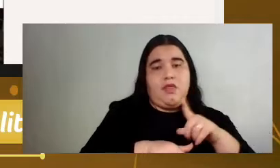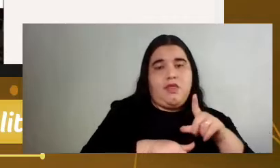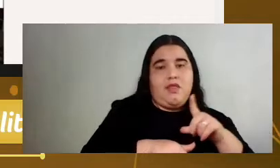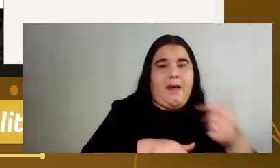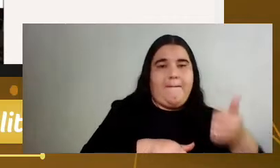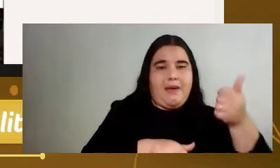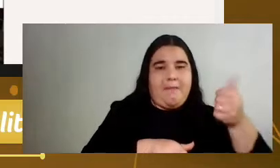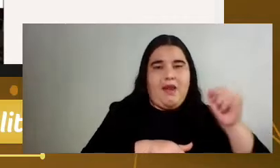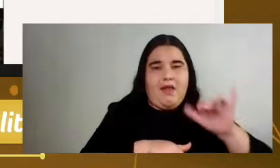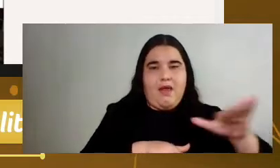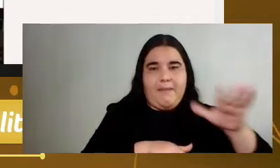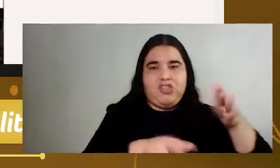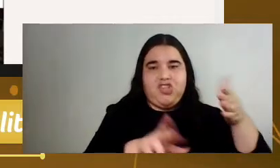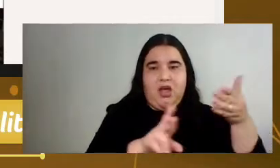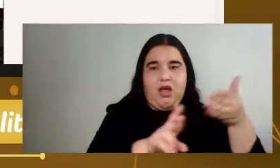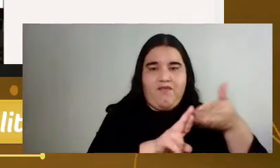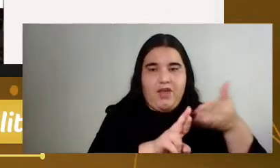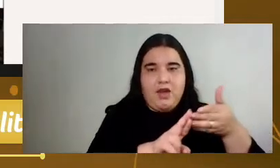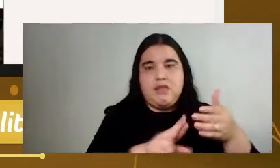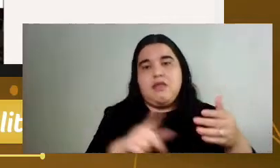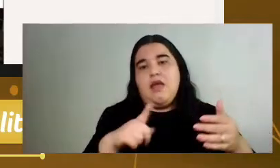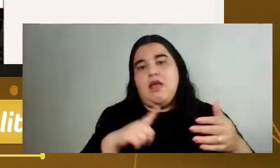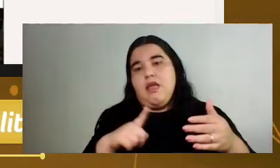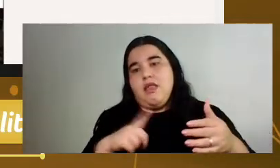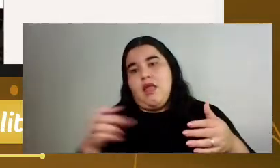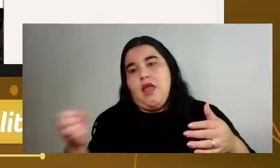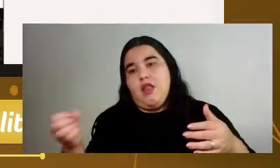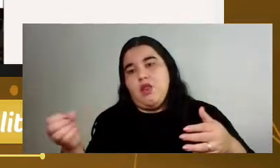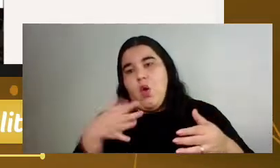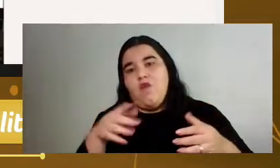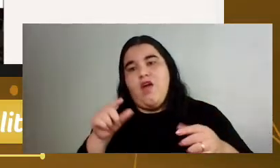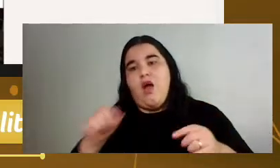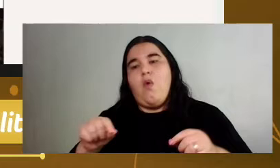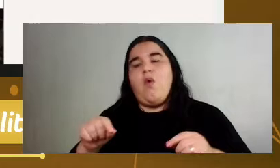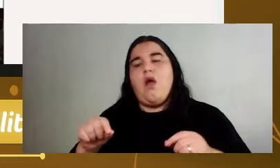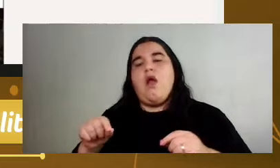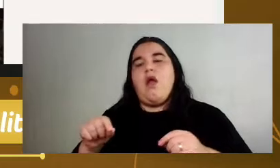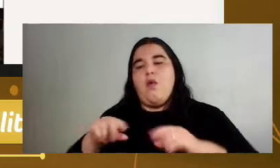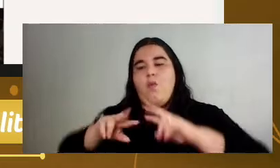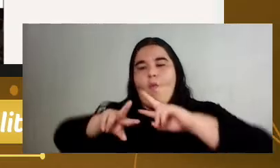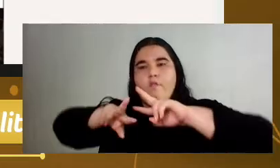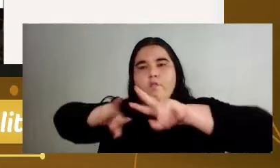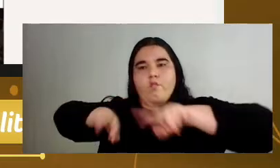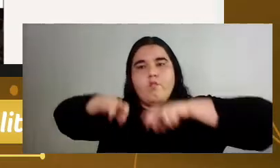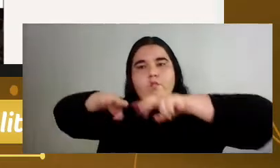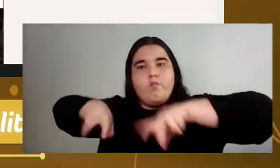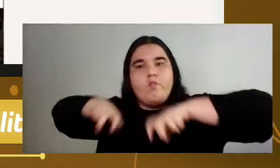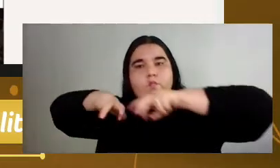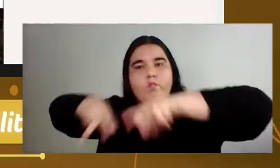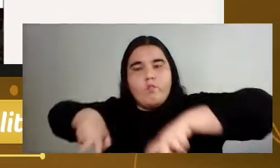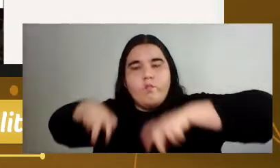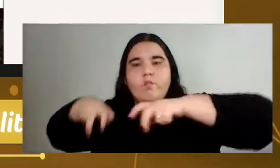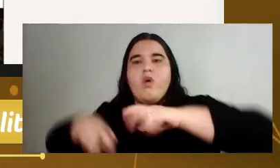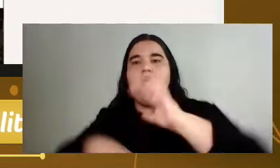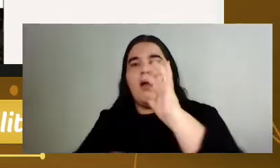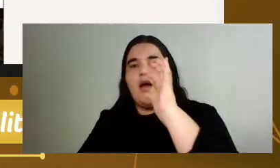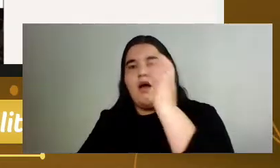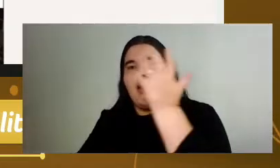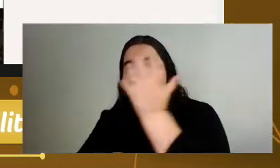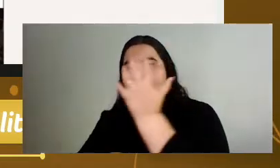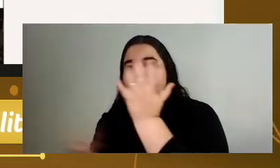nova imagem, e foi detectado aqui um desmatamento. Isso pode ser um foco, né, de ocupações, a partir do momento que tem um